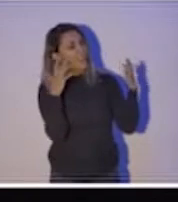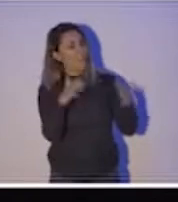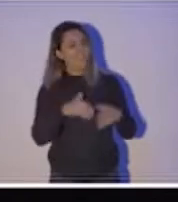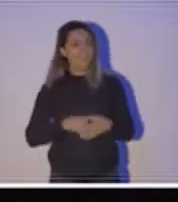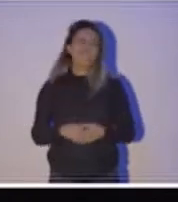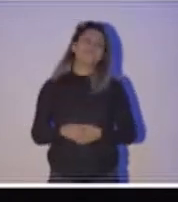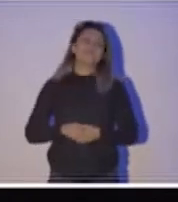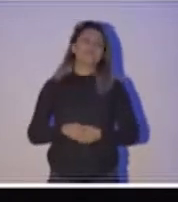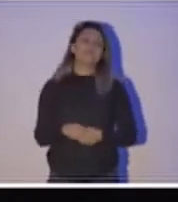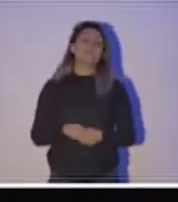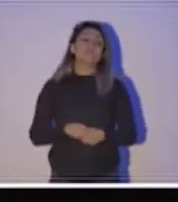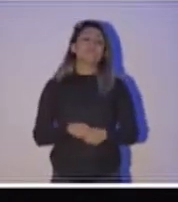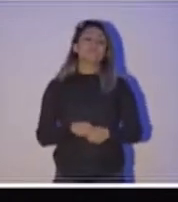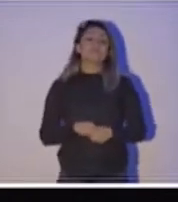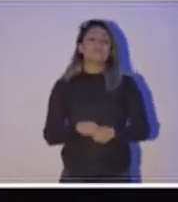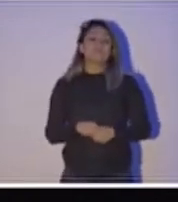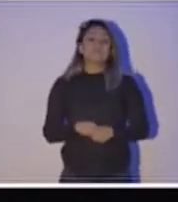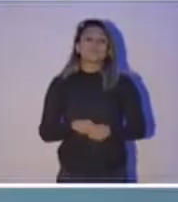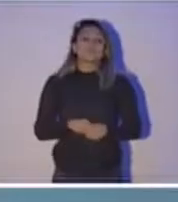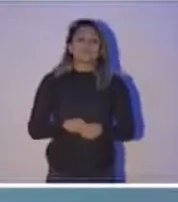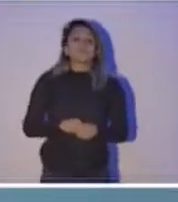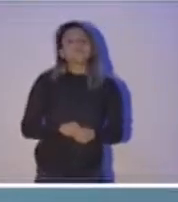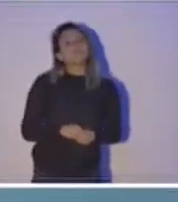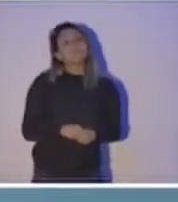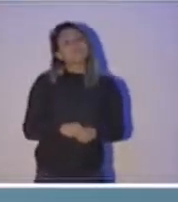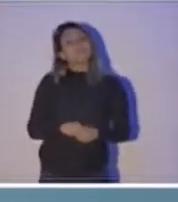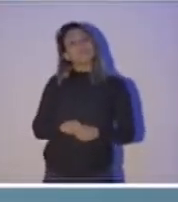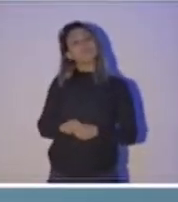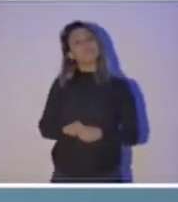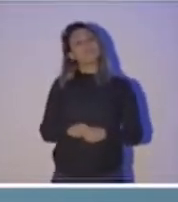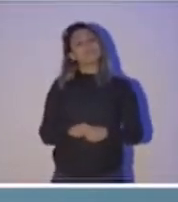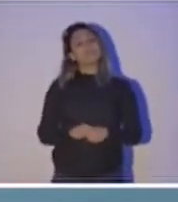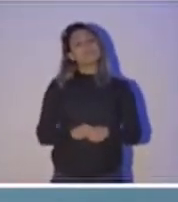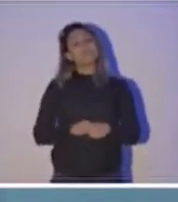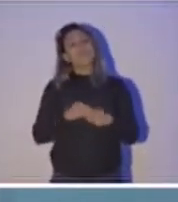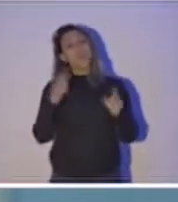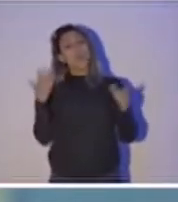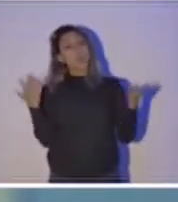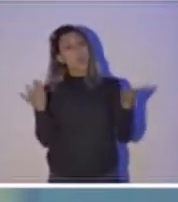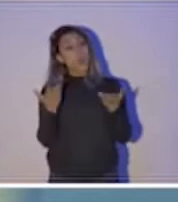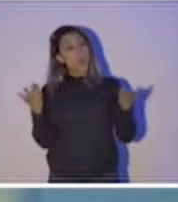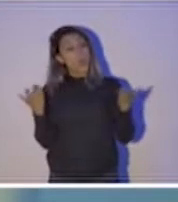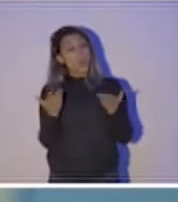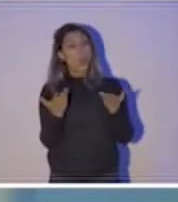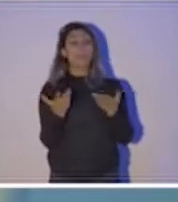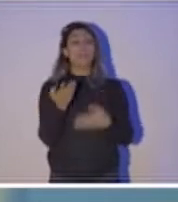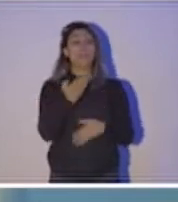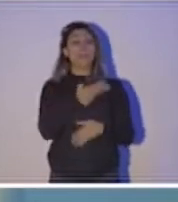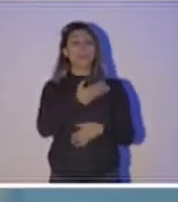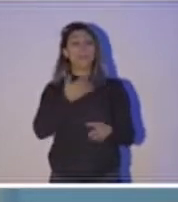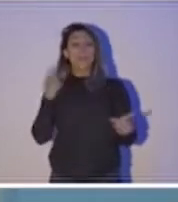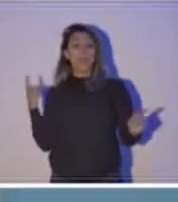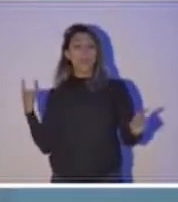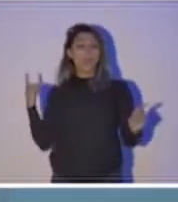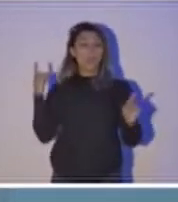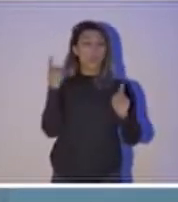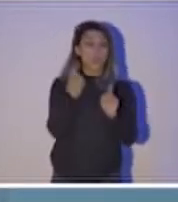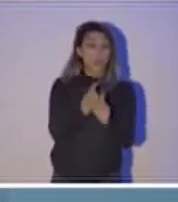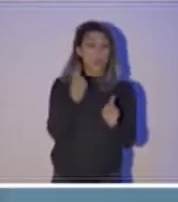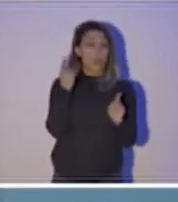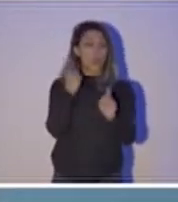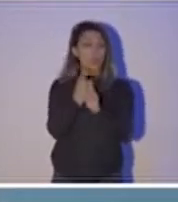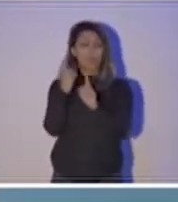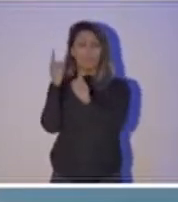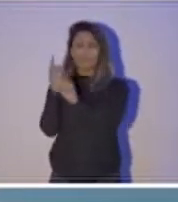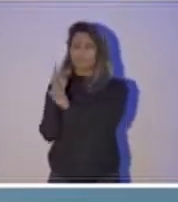Confiança essa que é sempre de mão dupla, né? Eu reencontrei aqui hoje vários amigos, depois acho que de 5 ou 6 anos já fazendo esses eventos